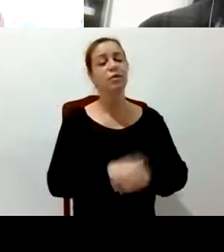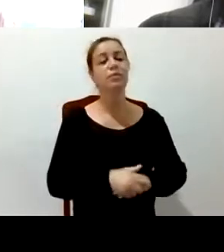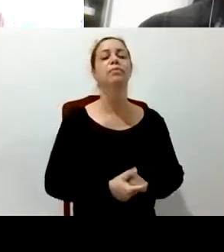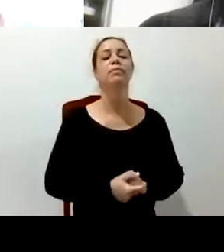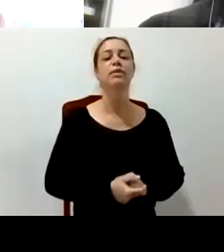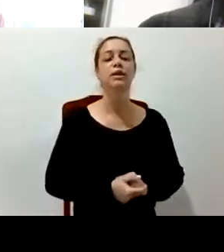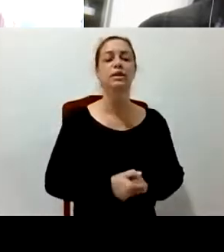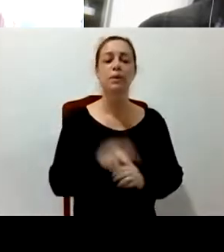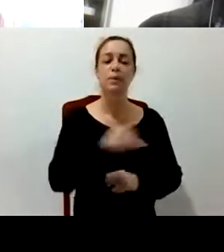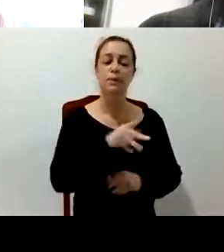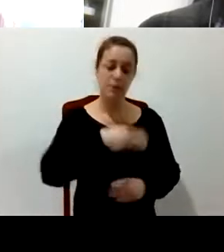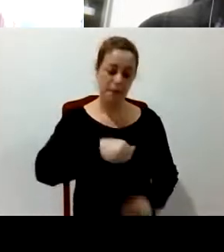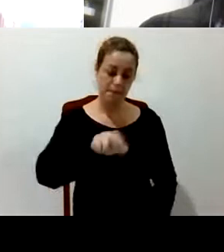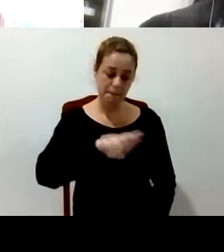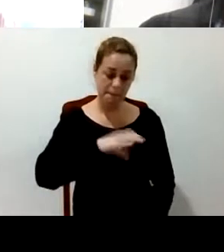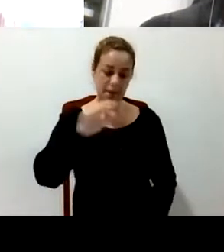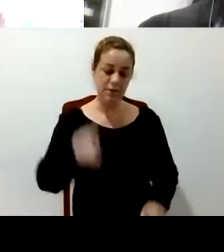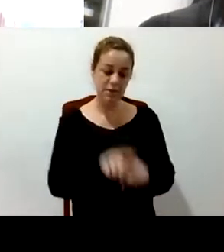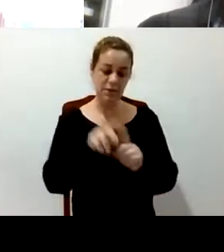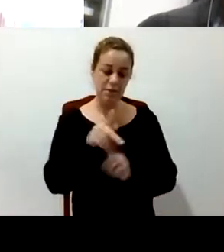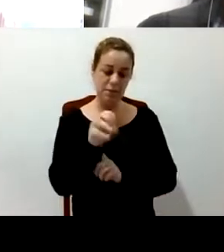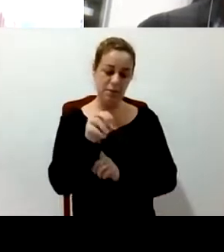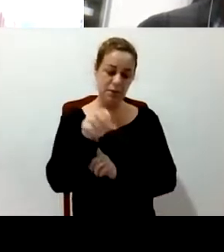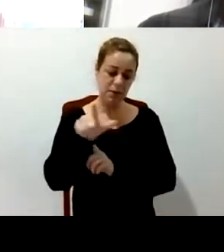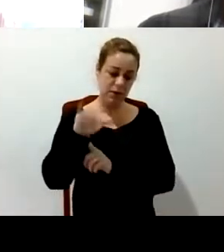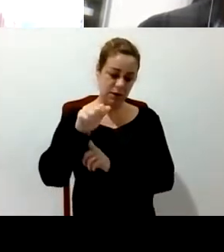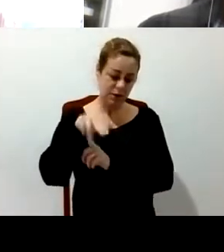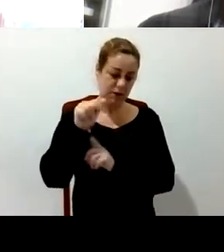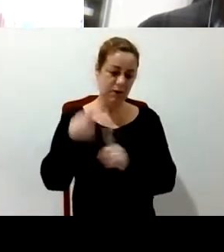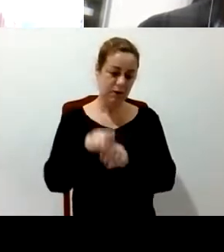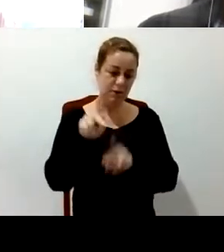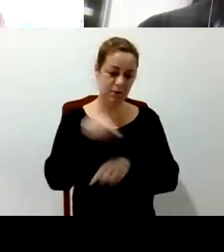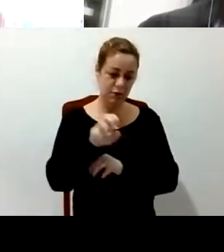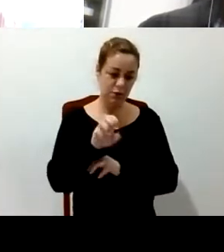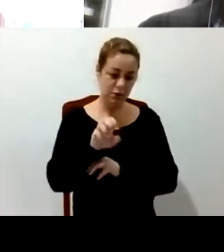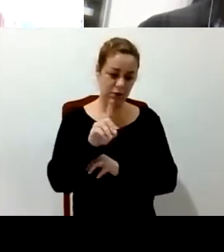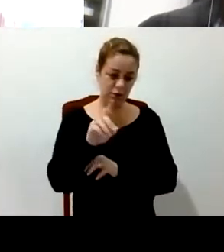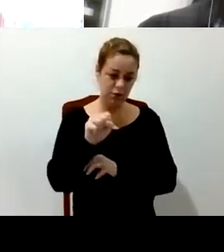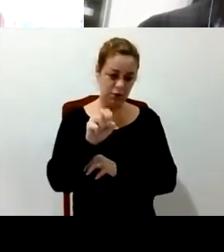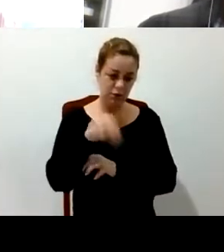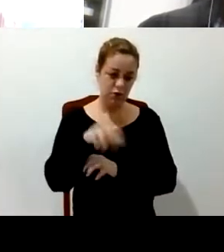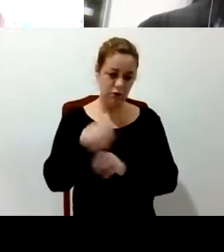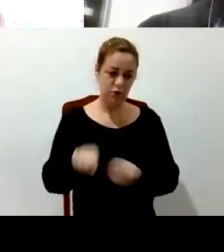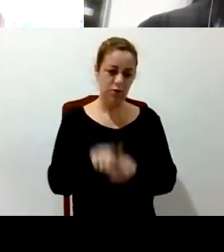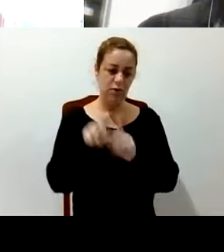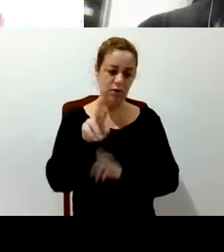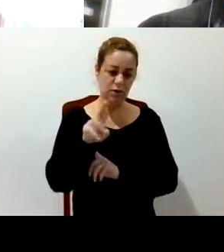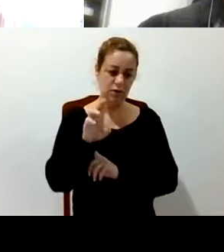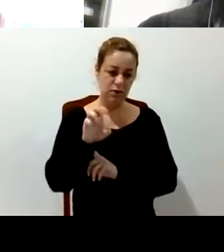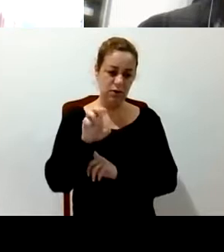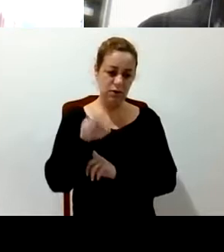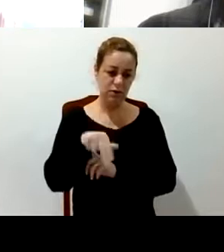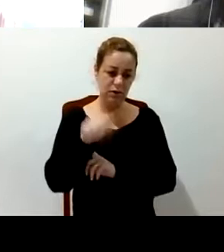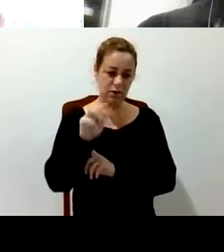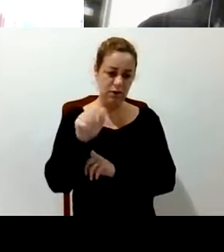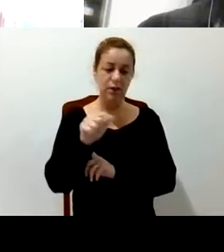professora Márcia, professora Poliana, né, o professor Edson, né, a Renata e tantos outros, né, que